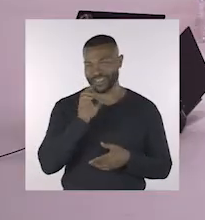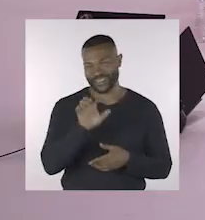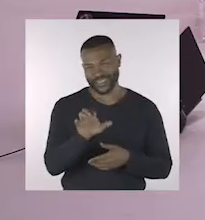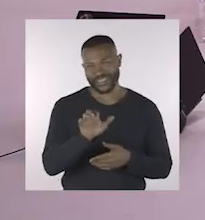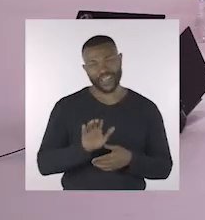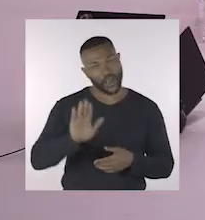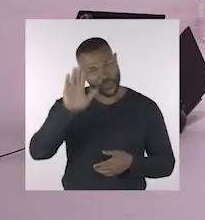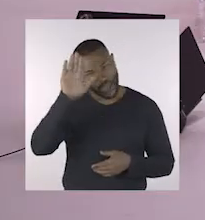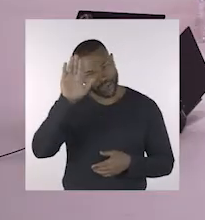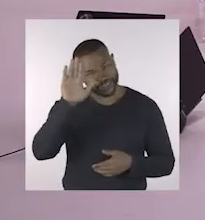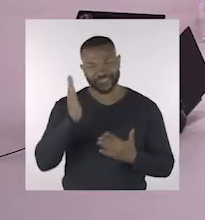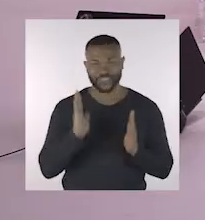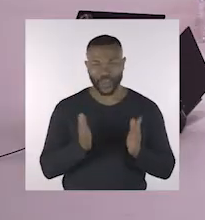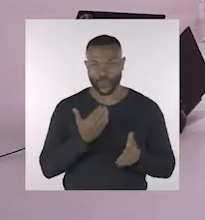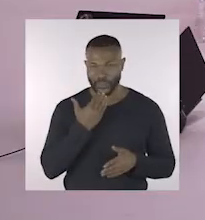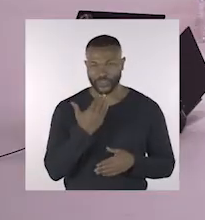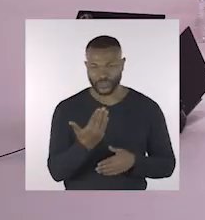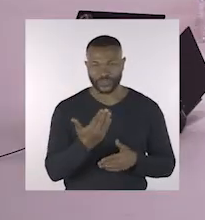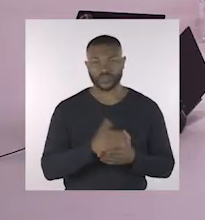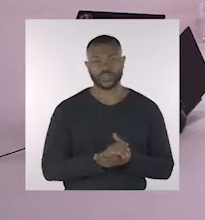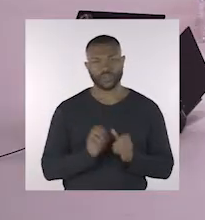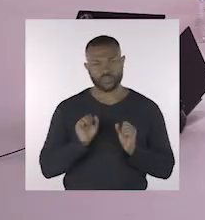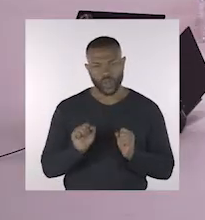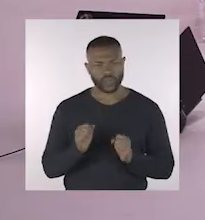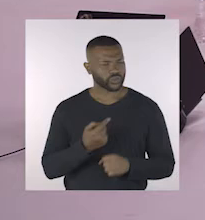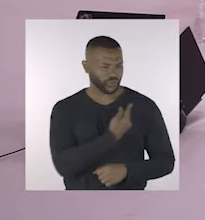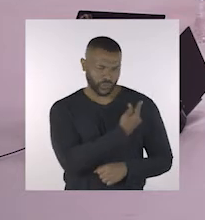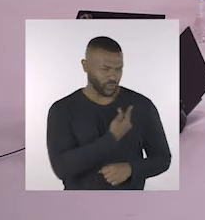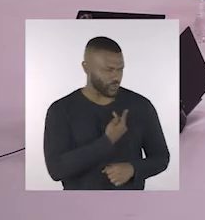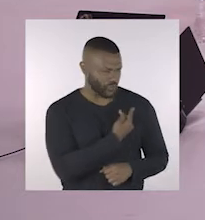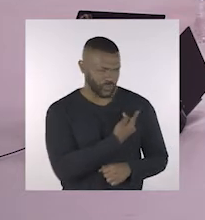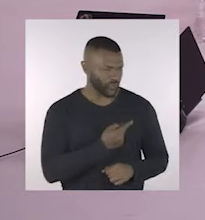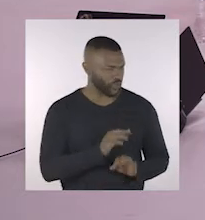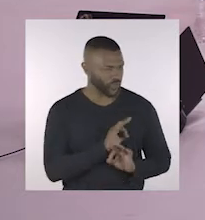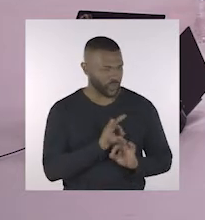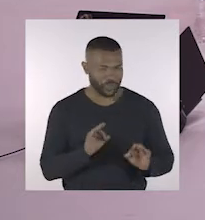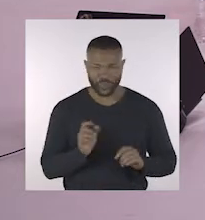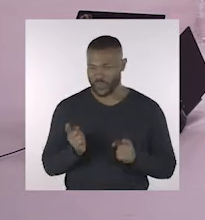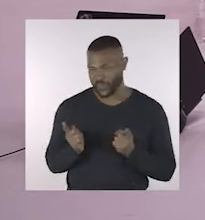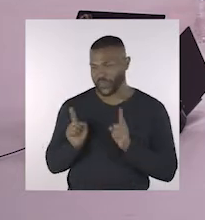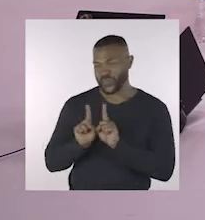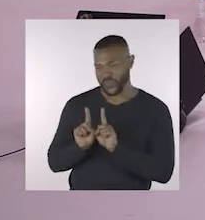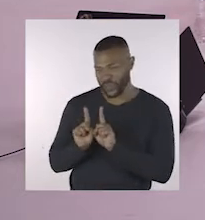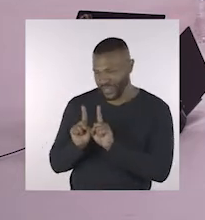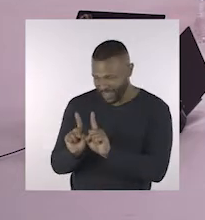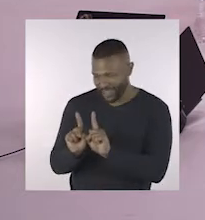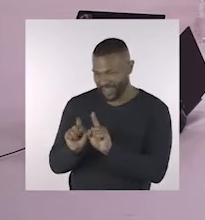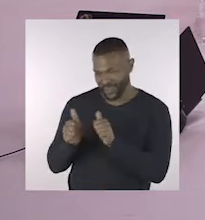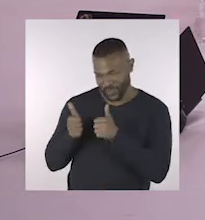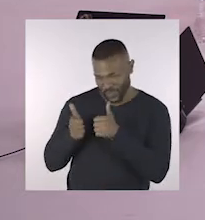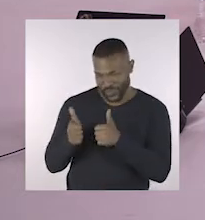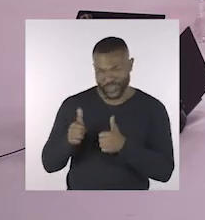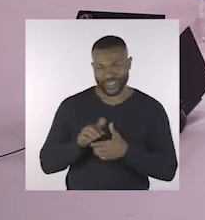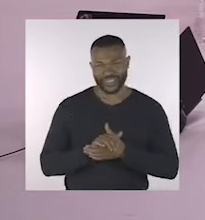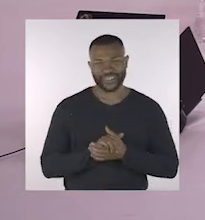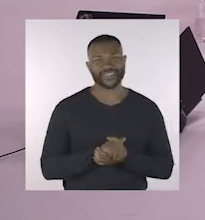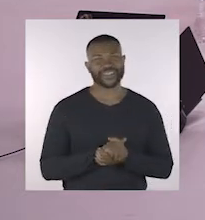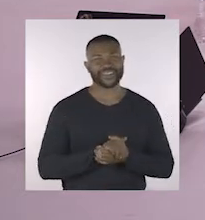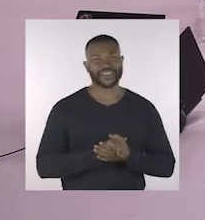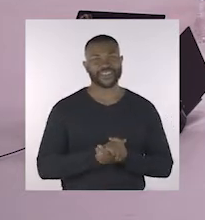da parte 1 parte de água passa aqui você pode deixar aqui aqui parceria né é uma grande